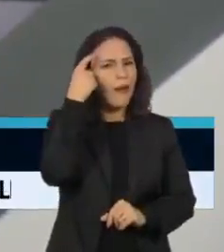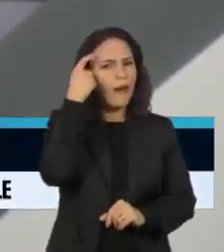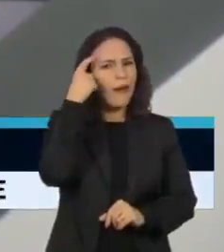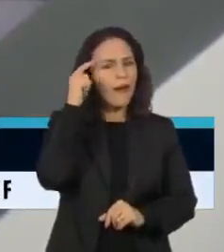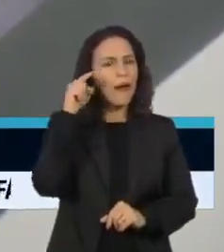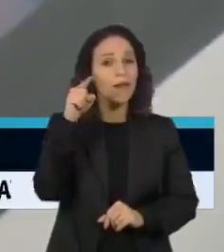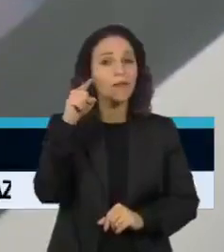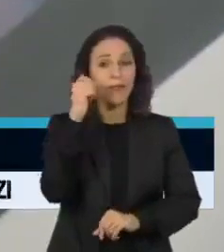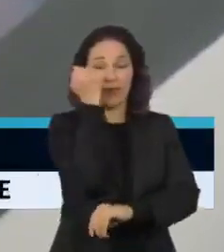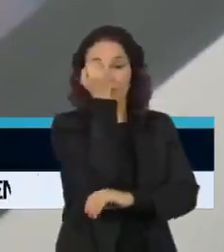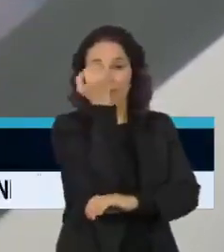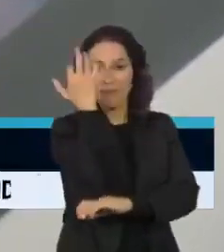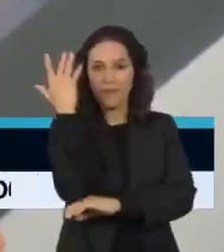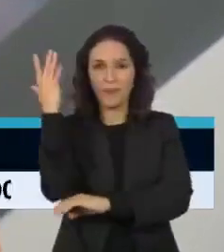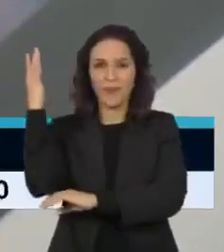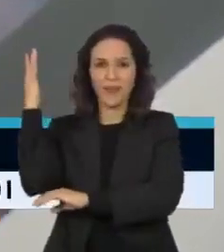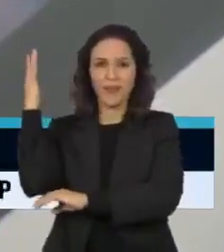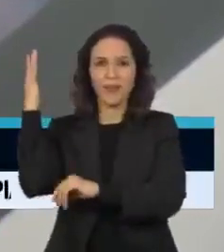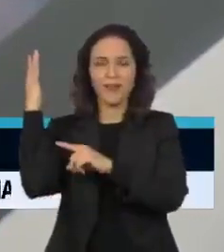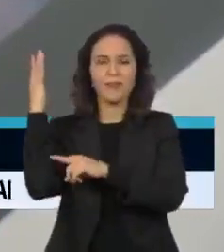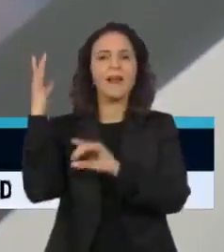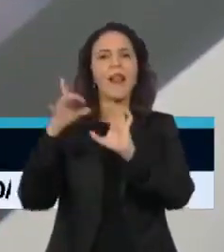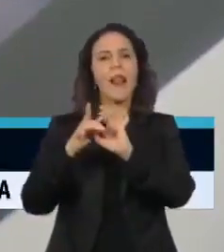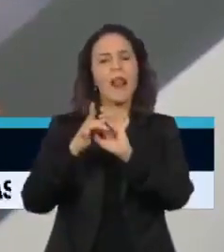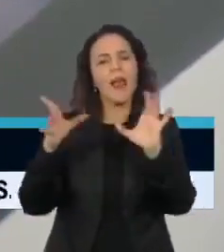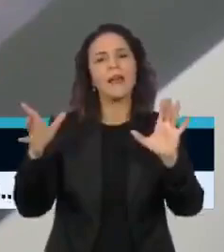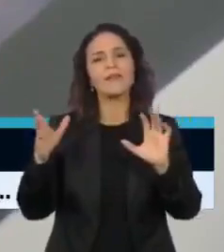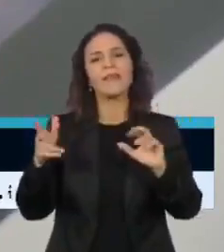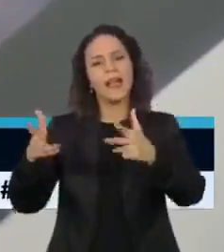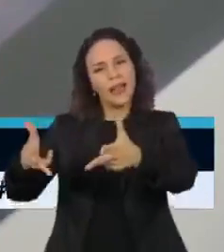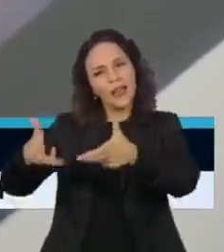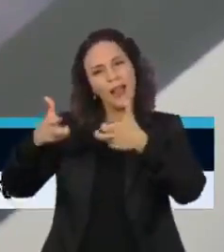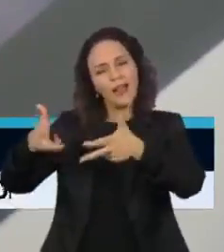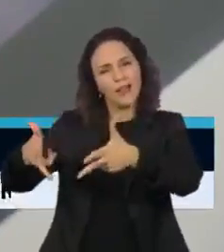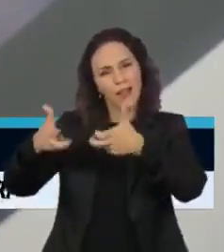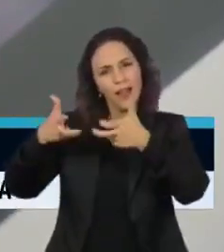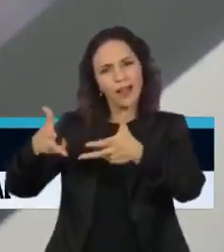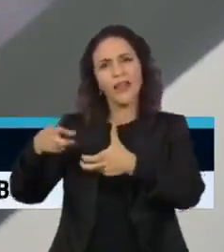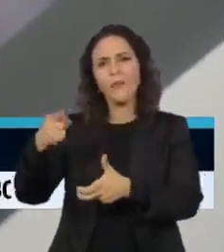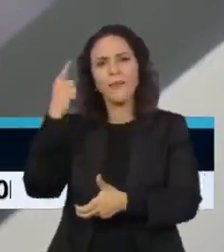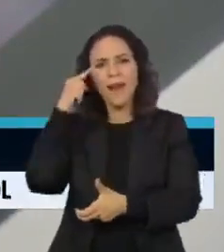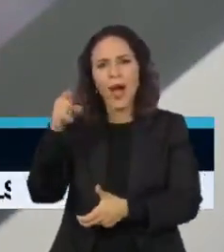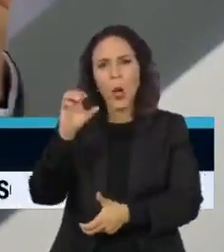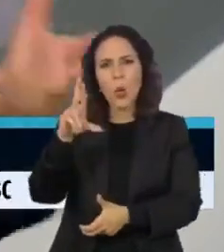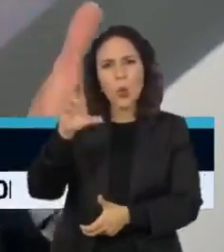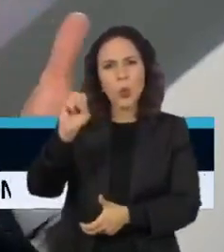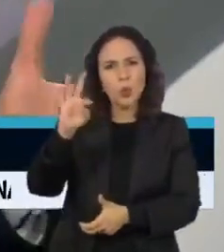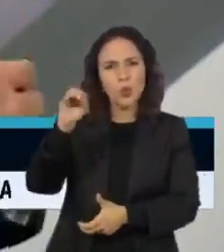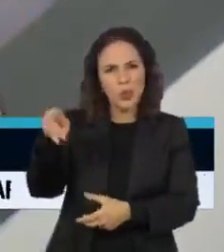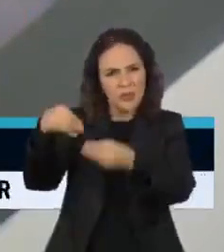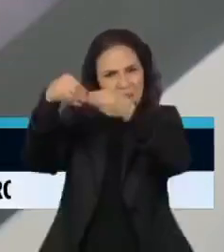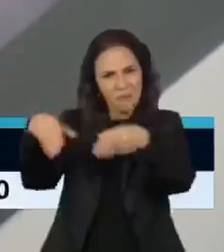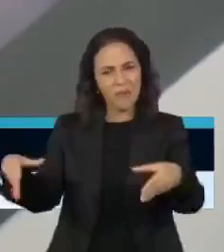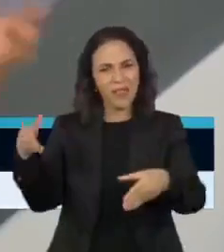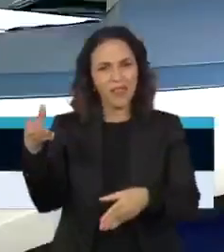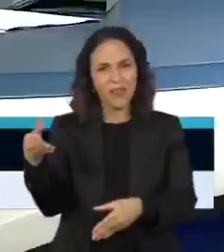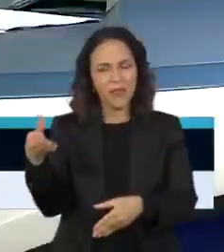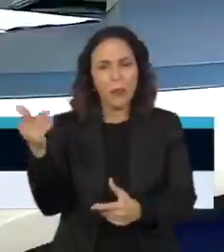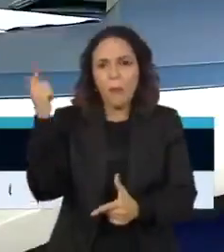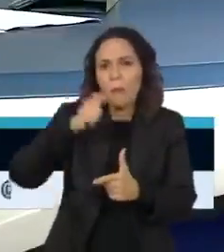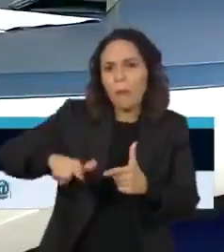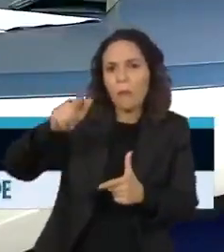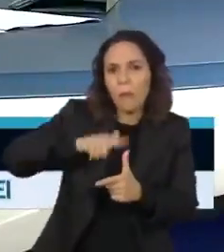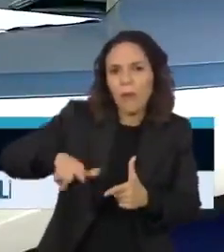o meio ambiente o licenciamento ambiental a preocupação ambiental como um custo um entrave um